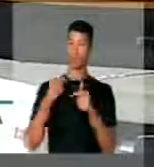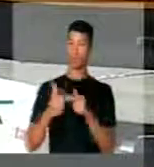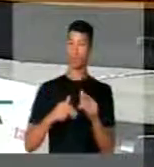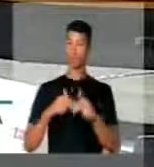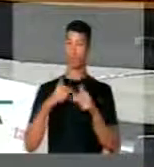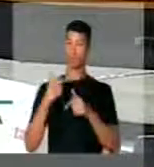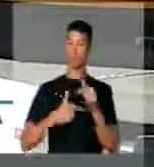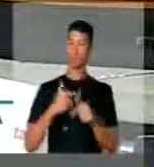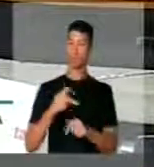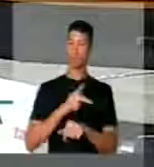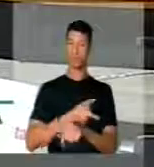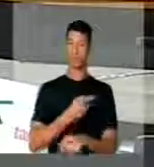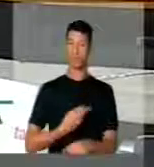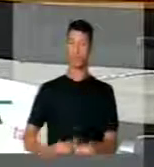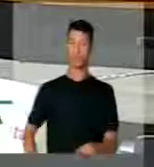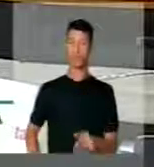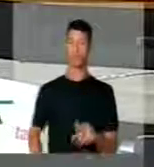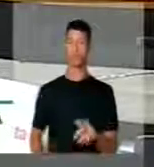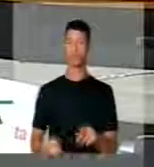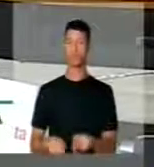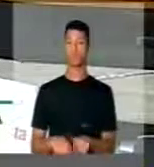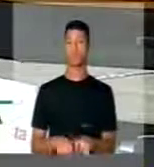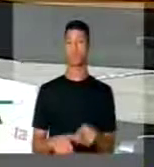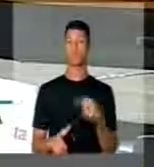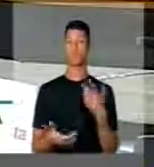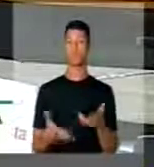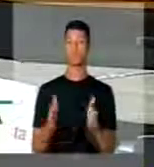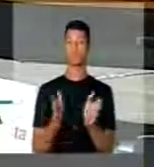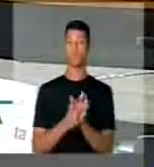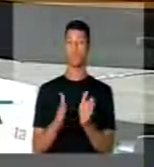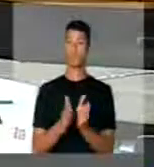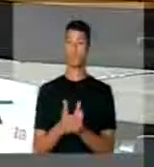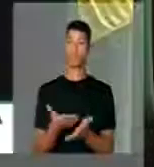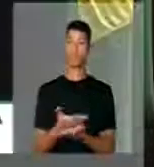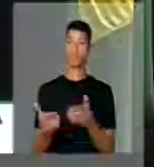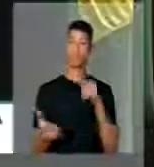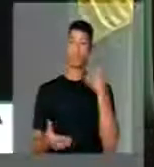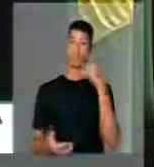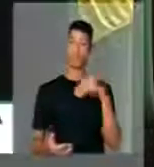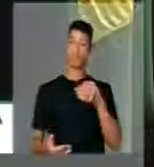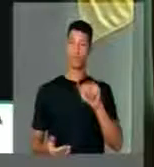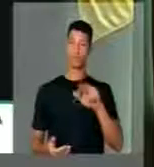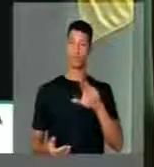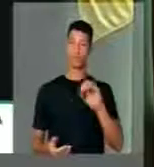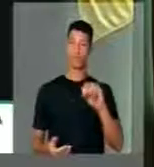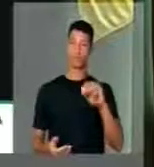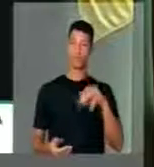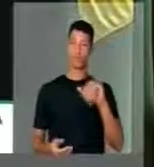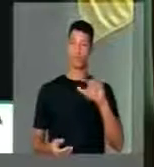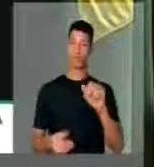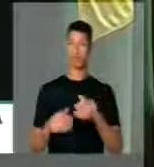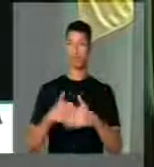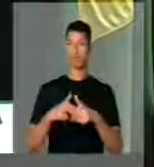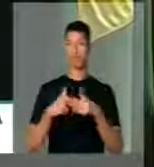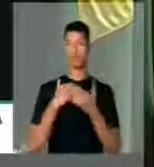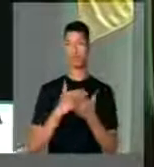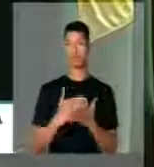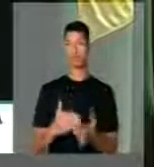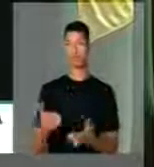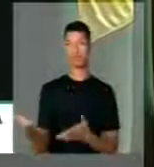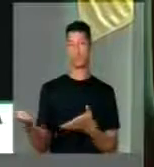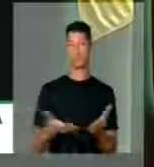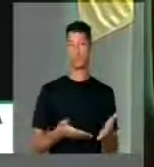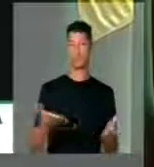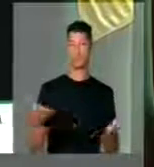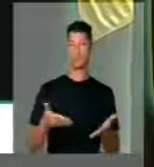pelos trabalhadores da Previdência Pública, quero parabenizar o deputado Marco Maia por essa iniciativa de